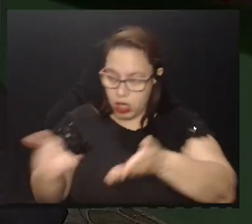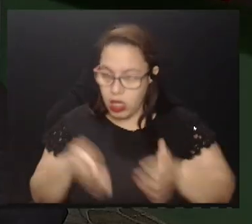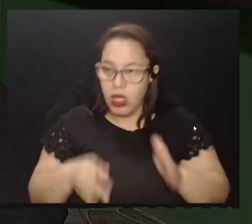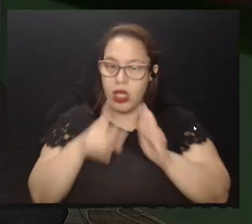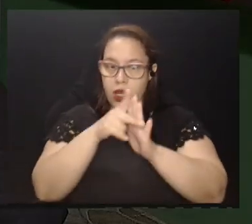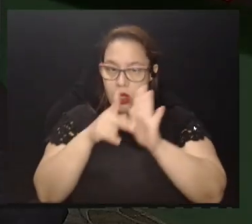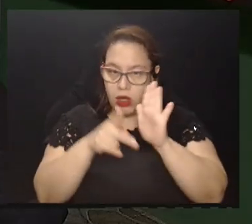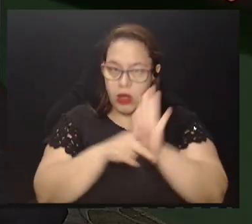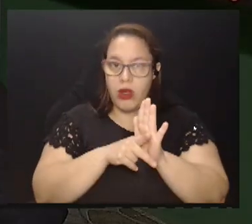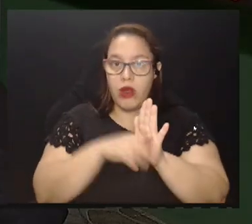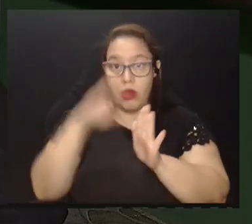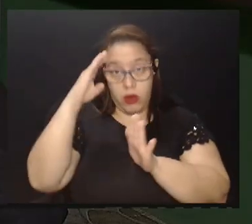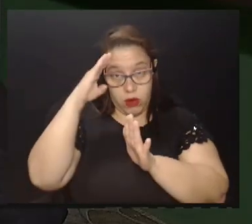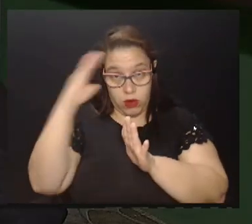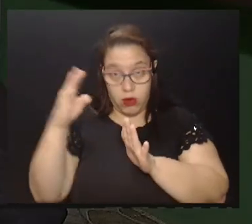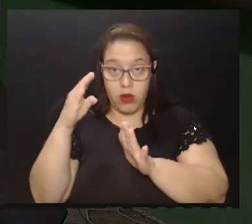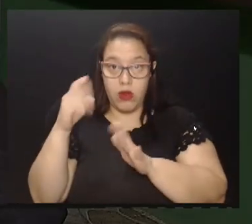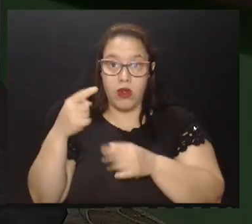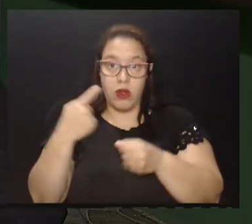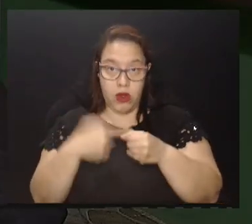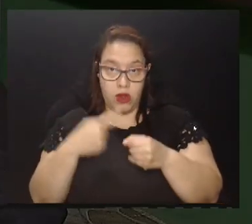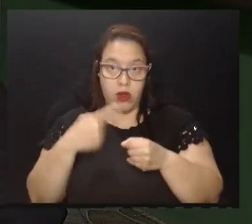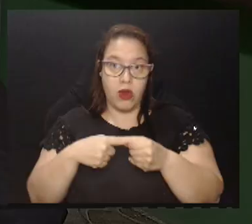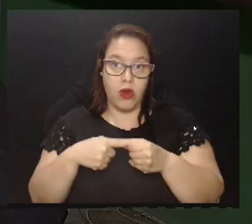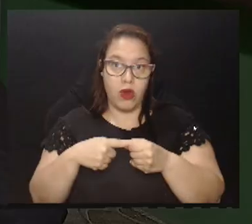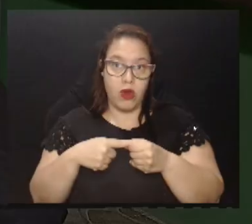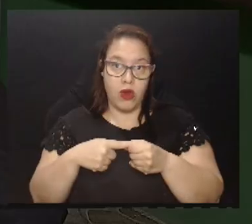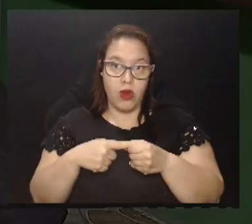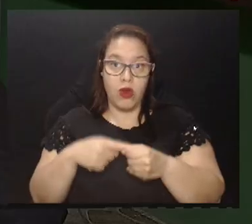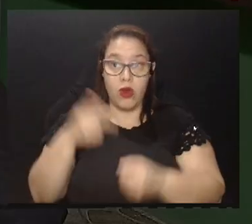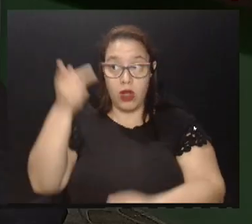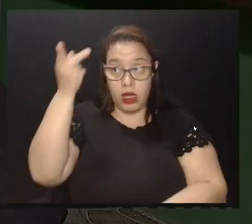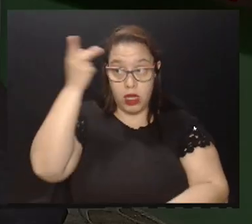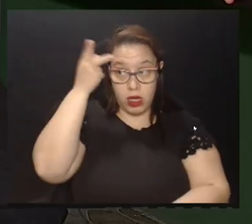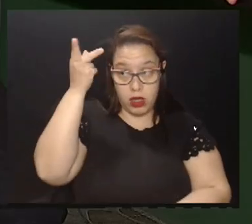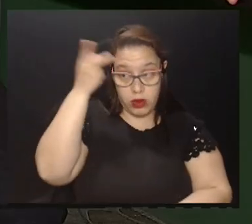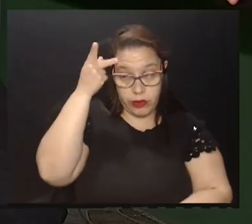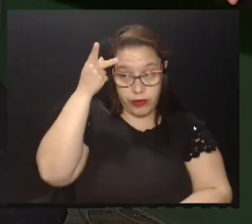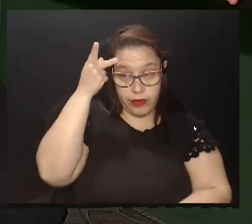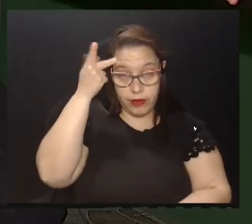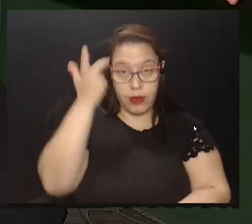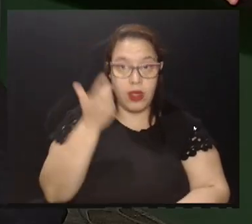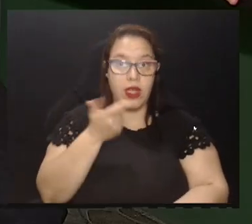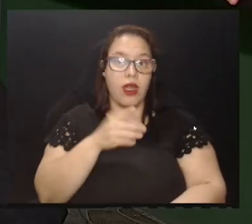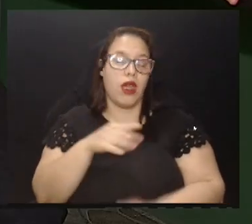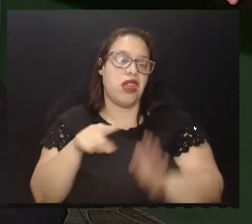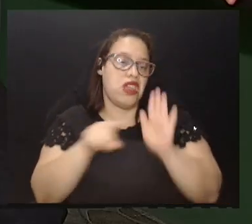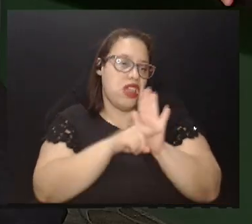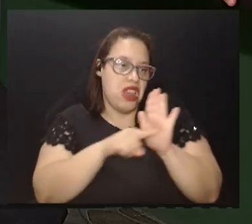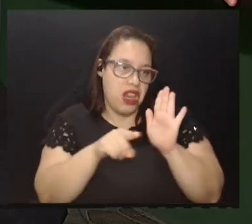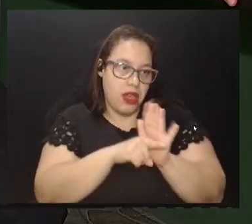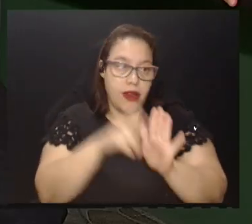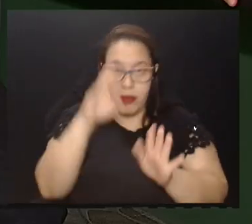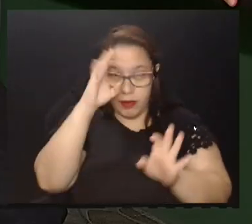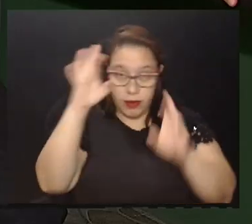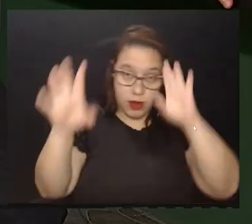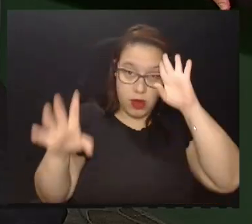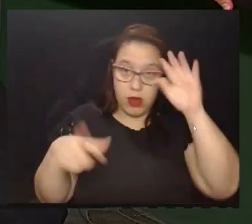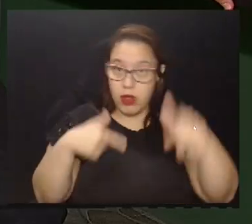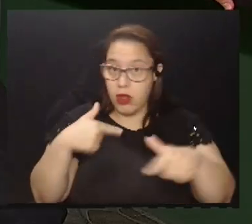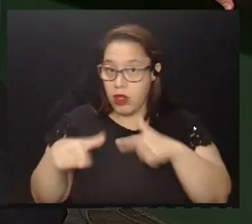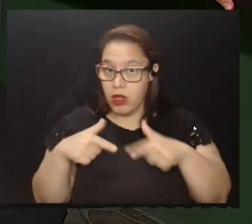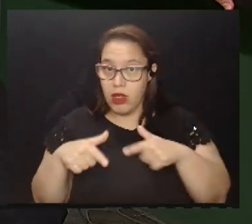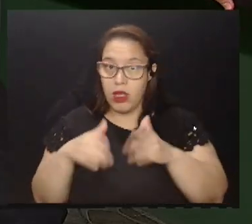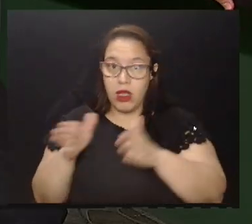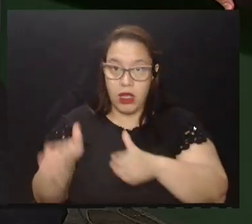do interior e do litoral do estado de São Paulo. Não que a gente negue, mas a ideia não é trabalhar com produtoras da capital, porque